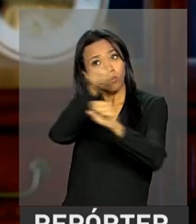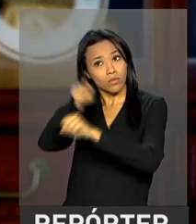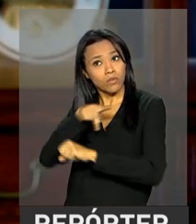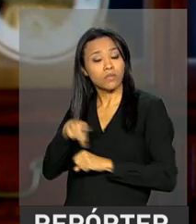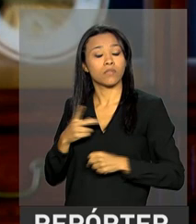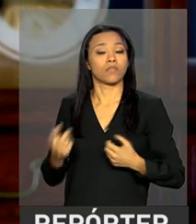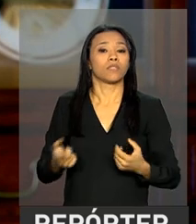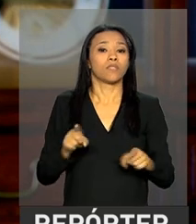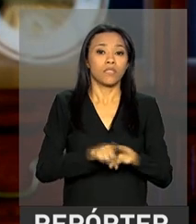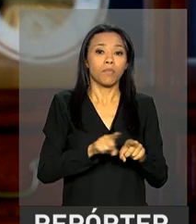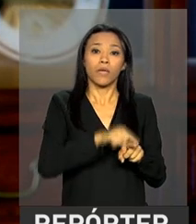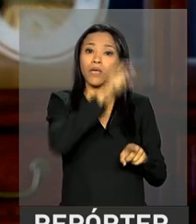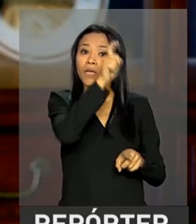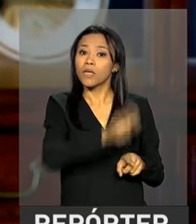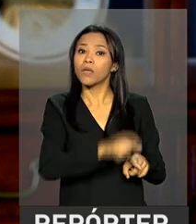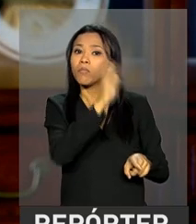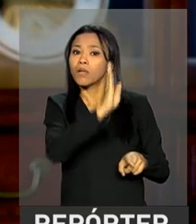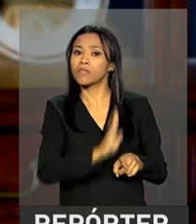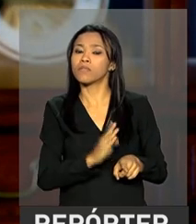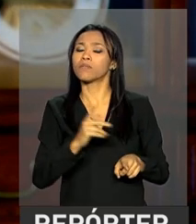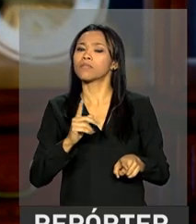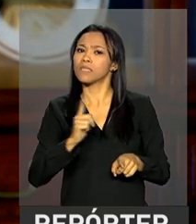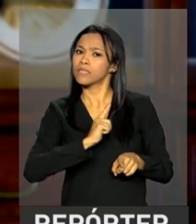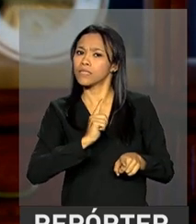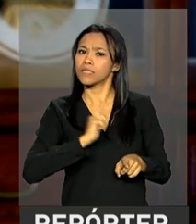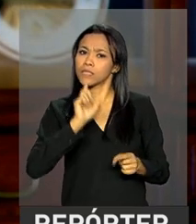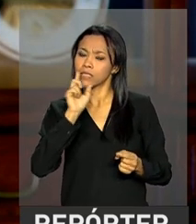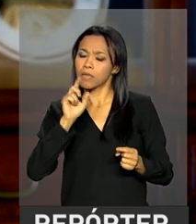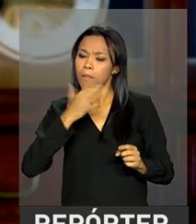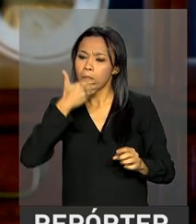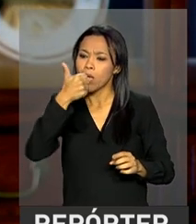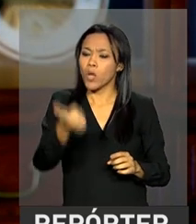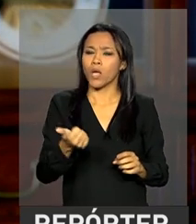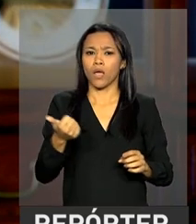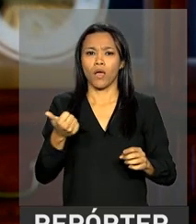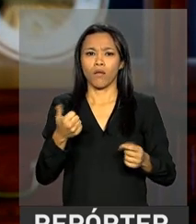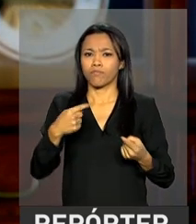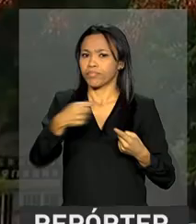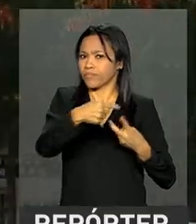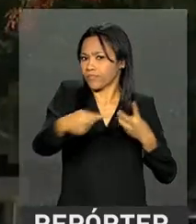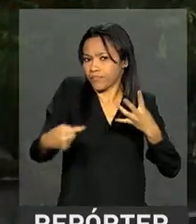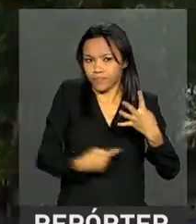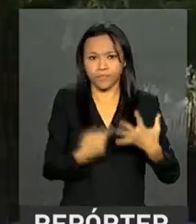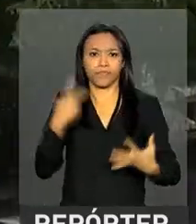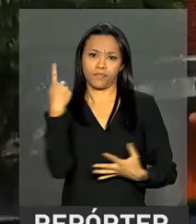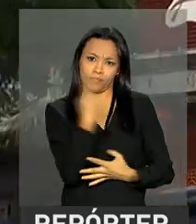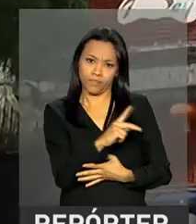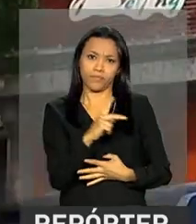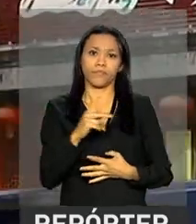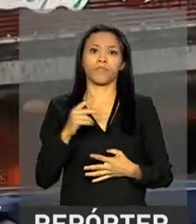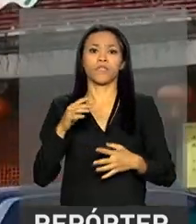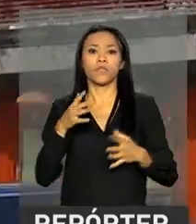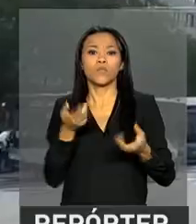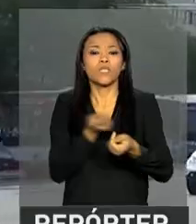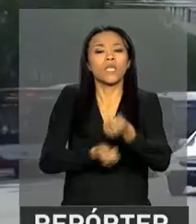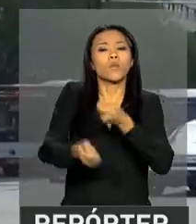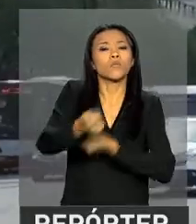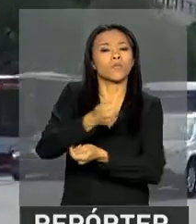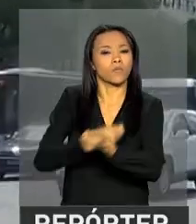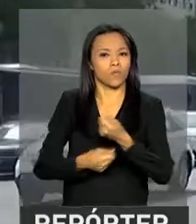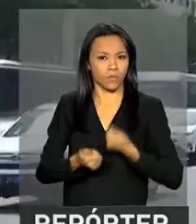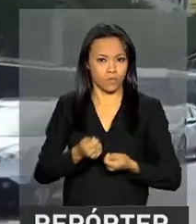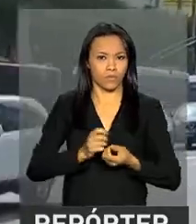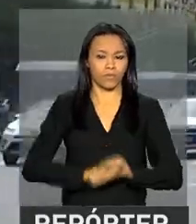que está disposto a melhorar de todos os pontos de vista o seu ambiente de negócios.